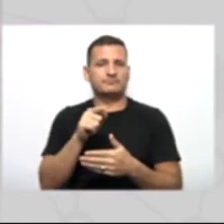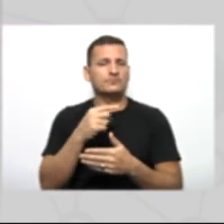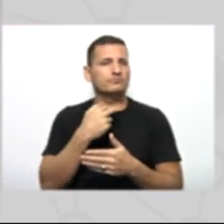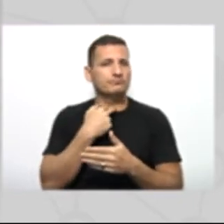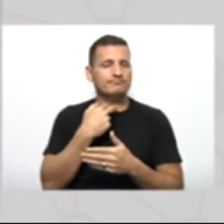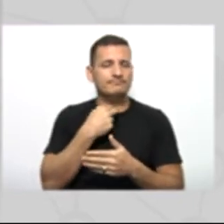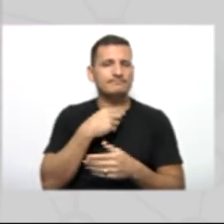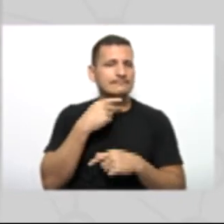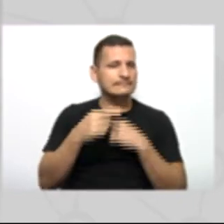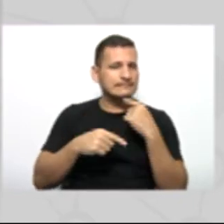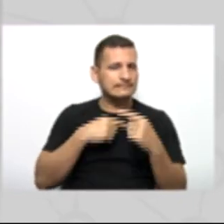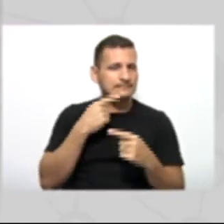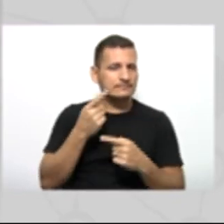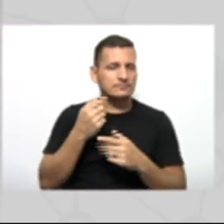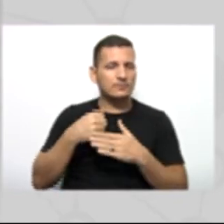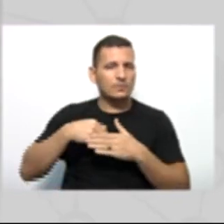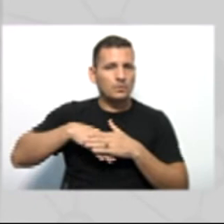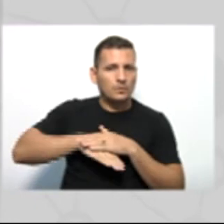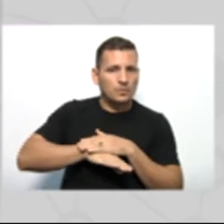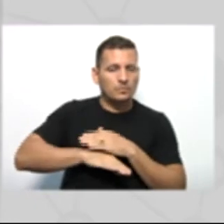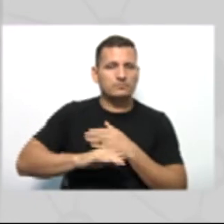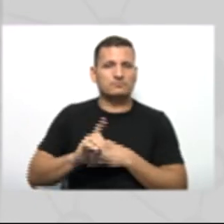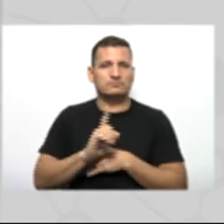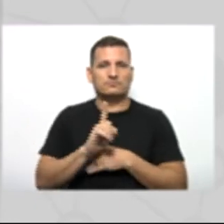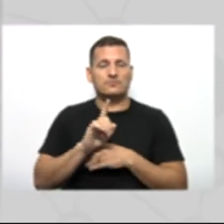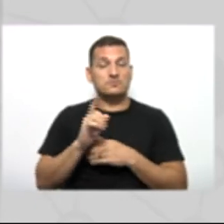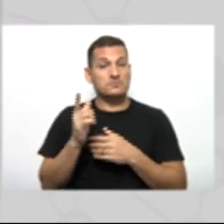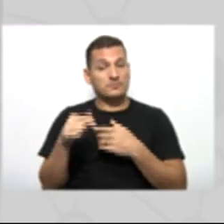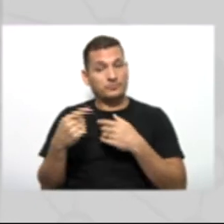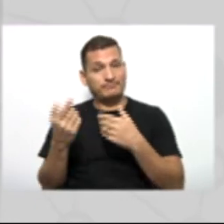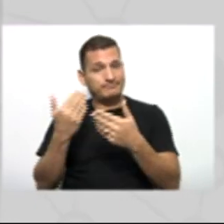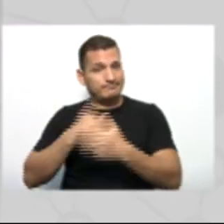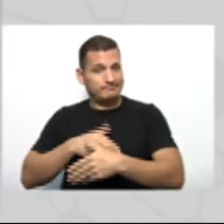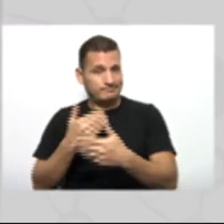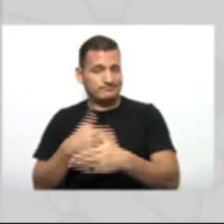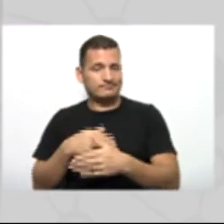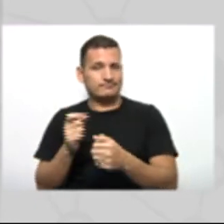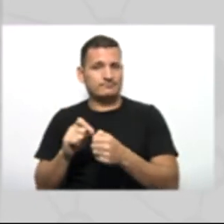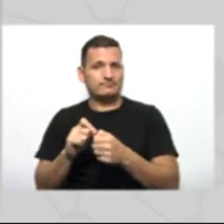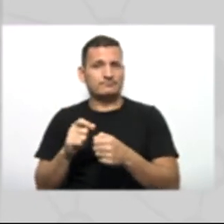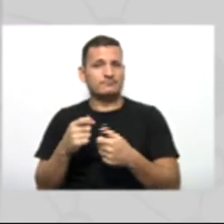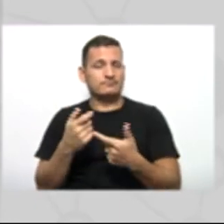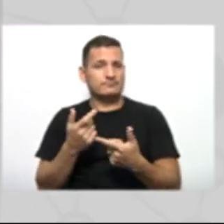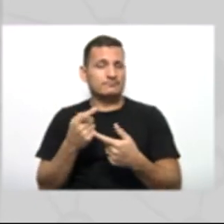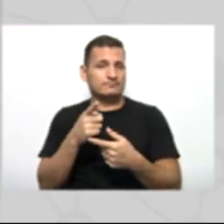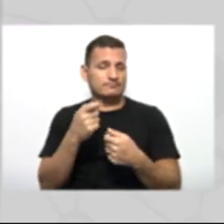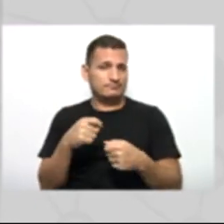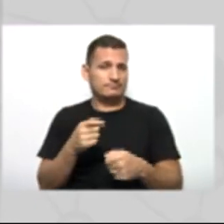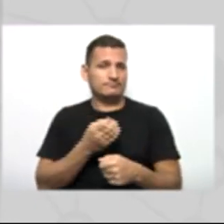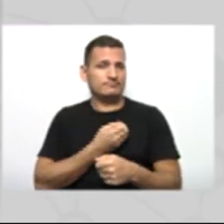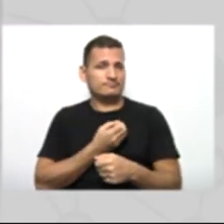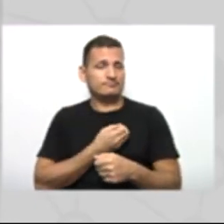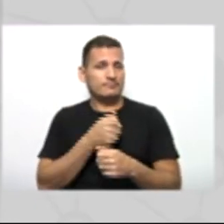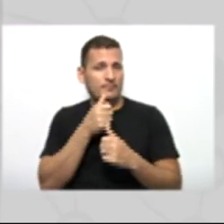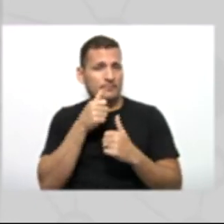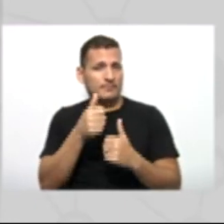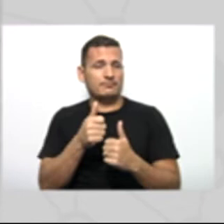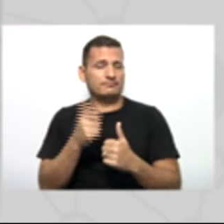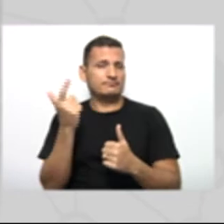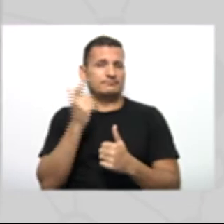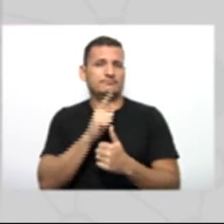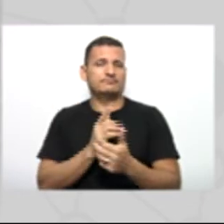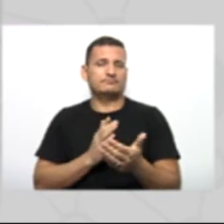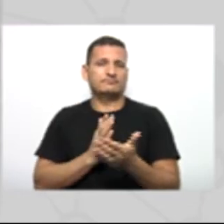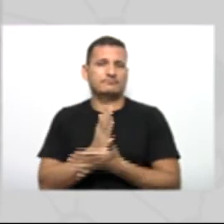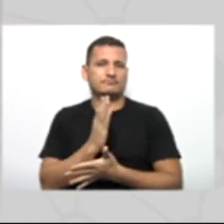com essas dúvidas aí na cabeça, principalmente na hora de fazer prova, né? Vocês têm que tirar uma nota boa aí para conseguir a aprovação dessa